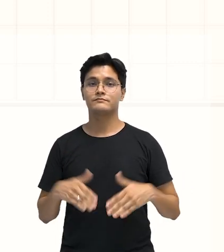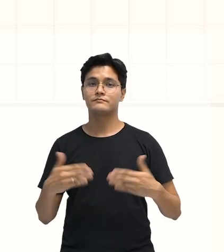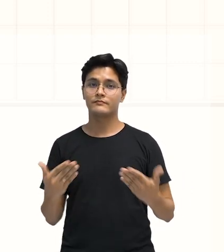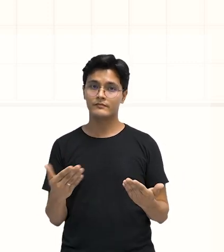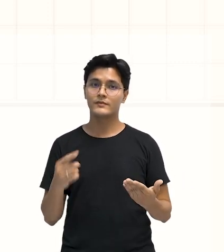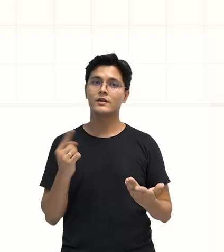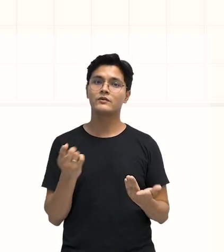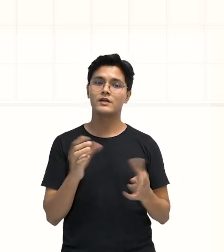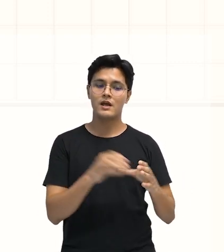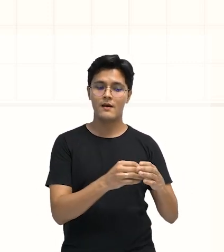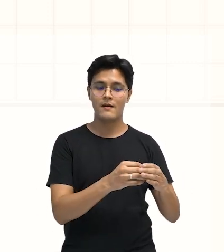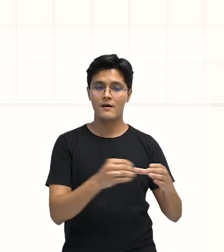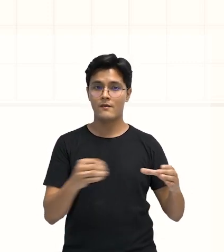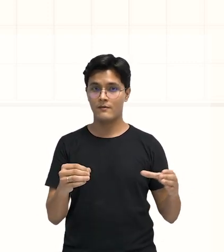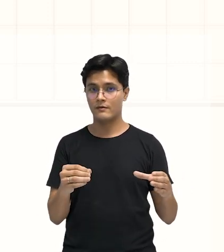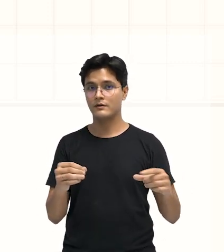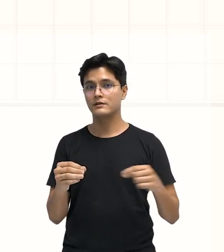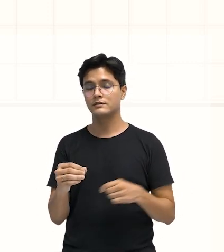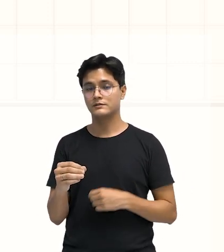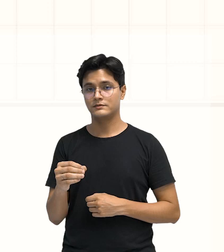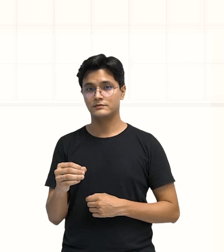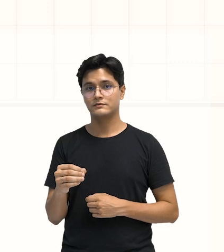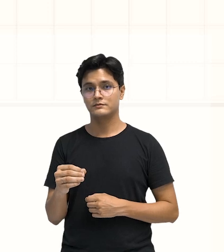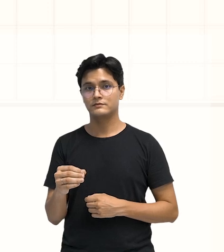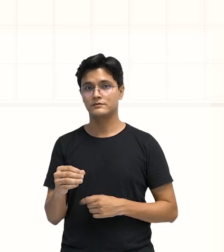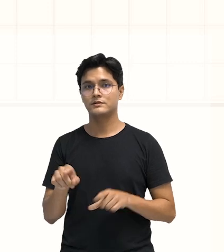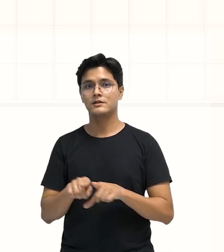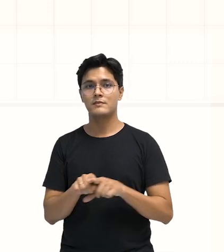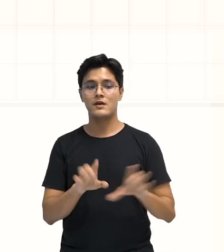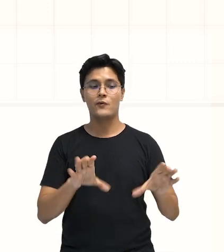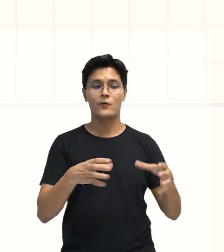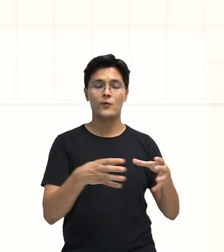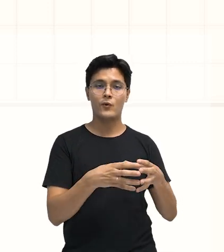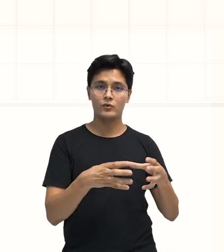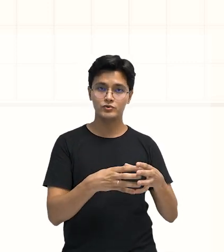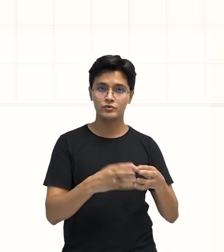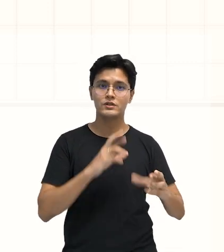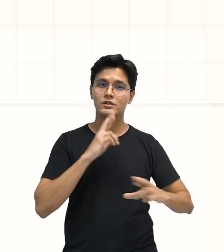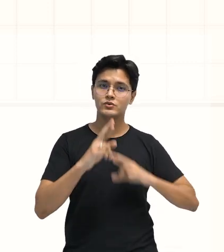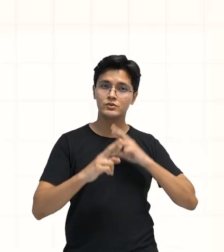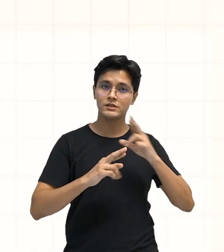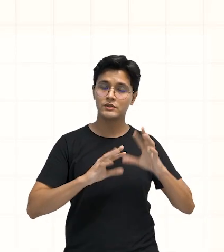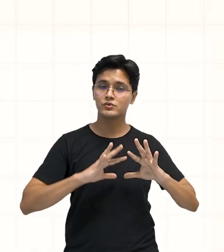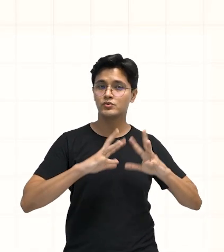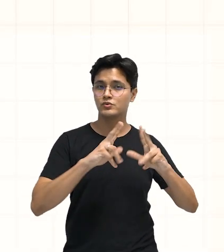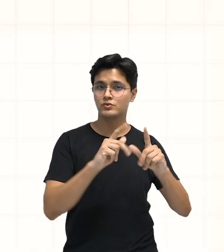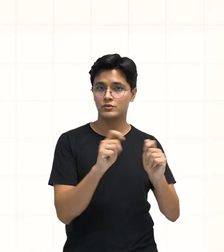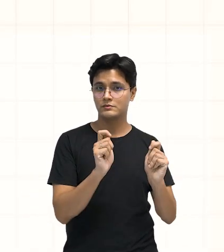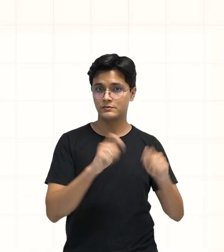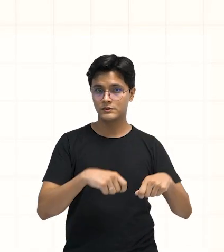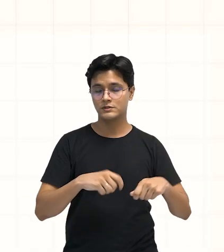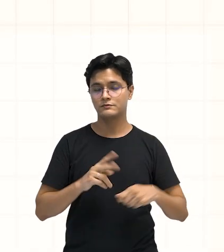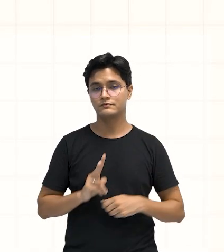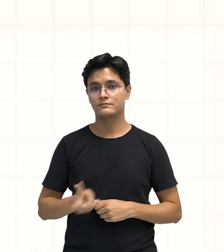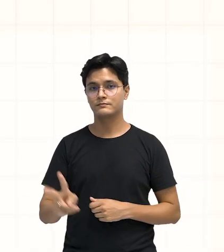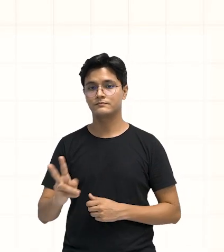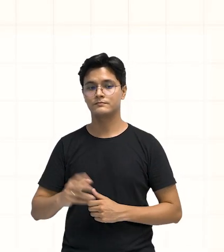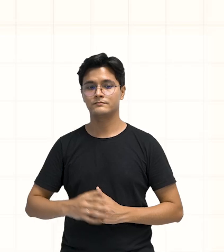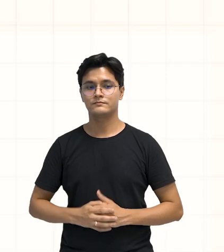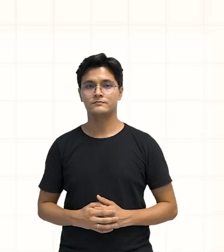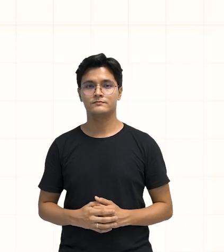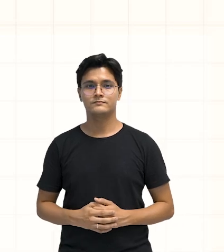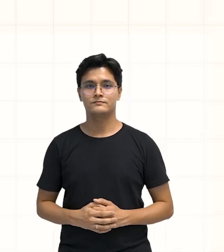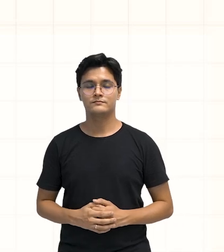casos favoráveis contra os casos possíveis. Vamos seguindo aqui.